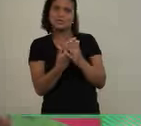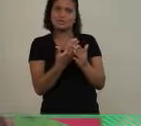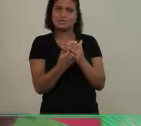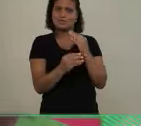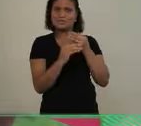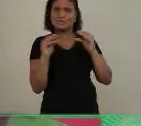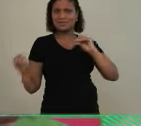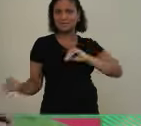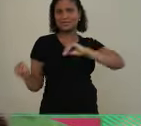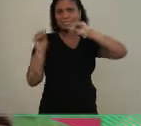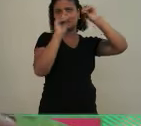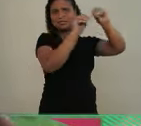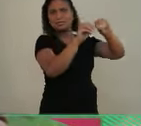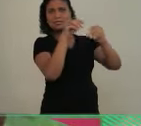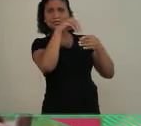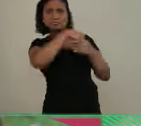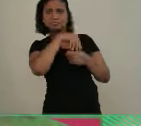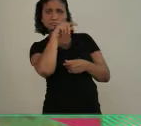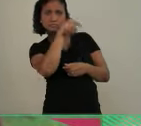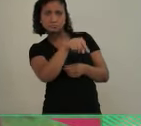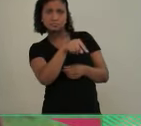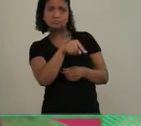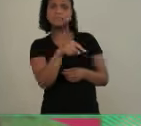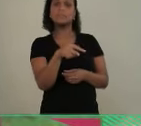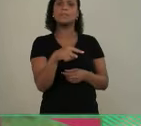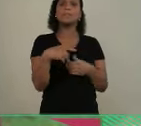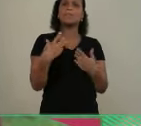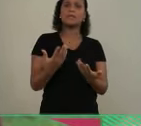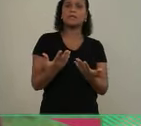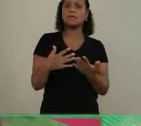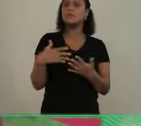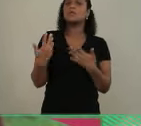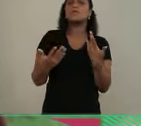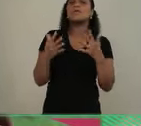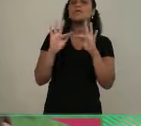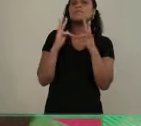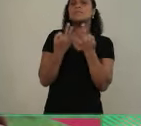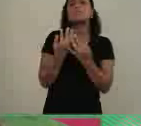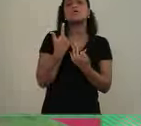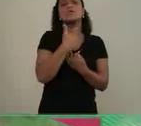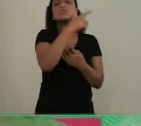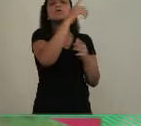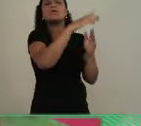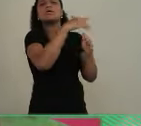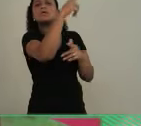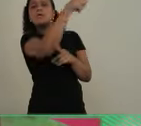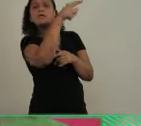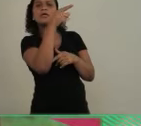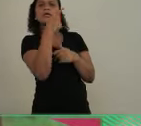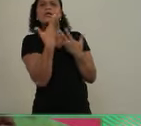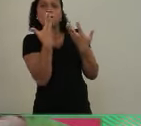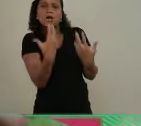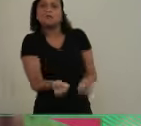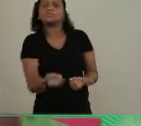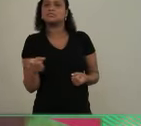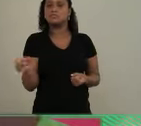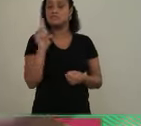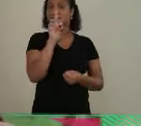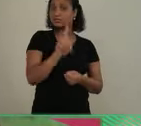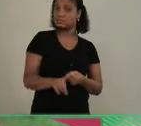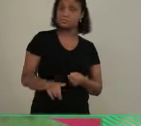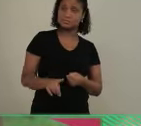intercâmbio. E aí é um outro processo também escolar, né, como fazer um intercâmbio com todas